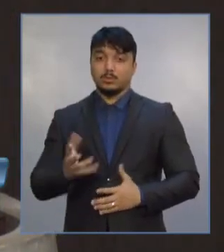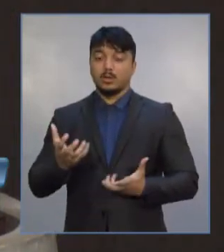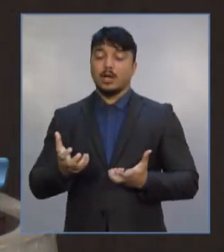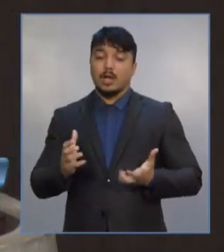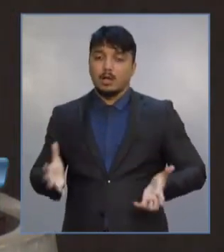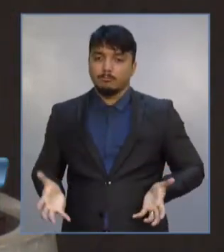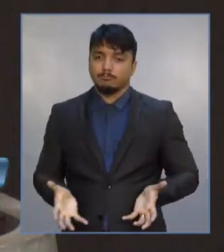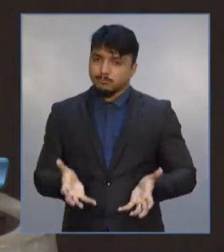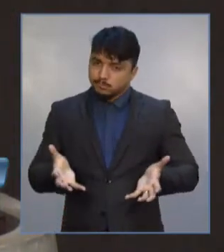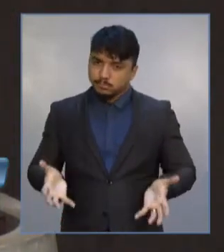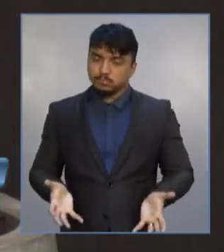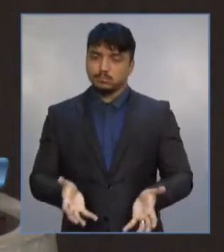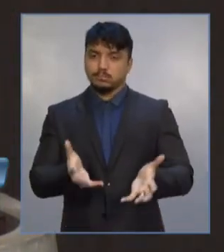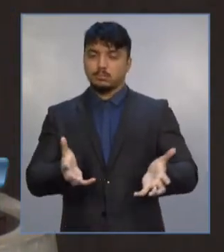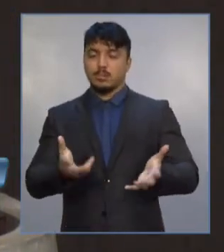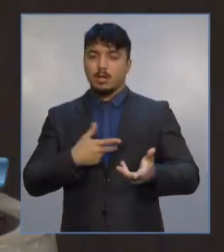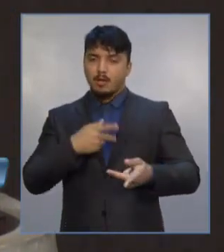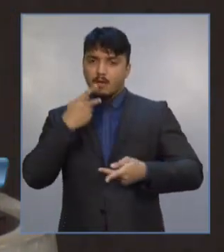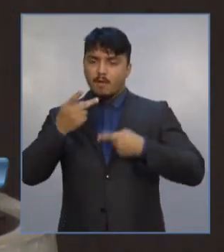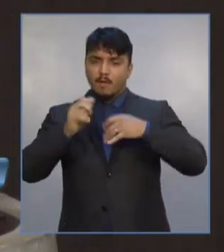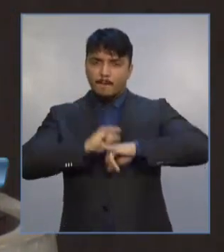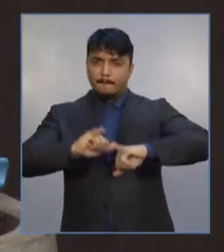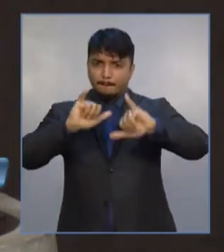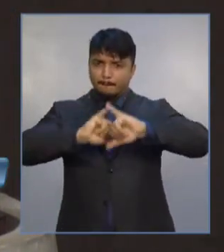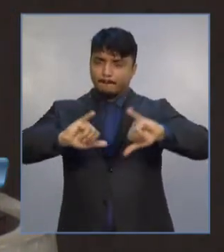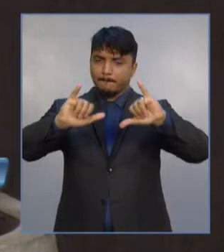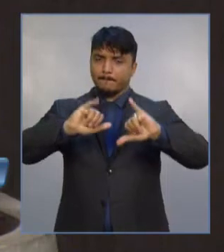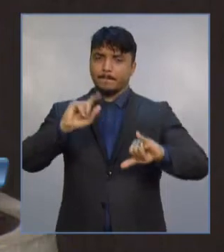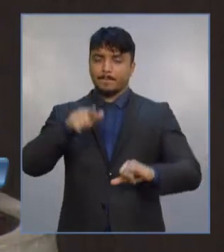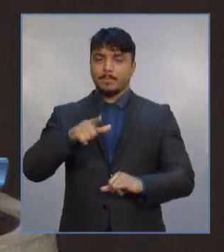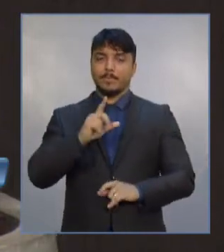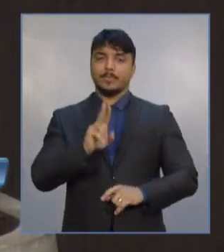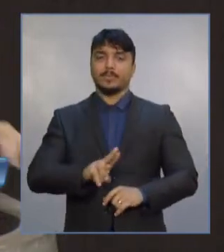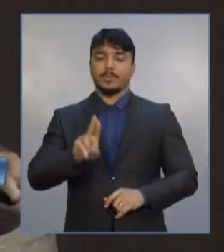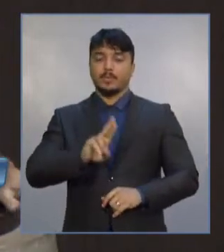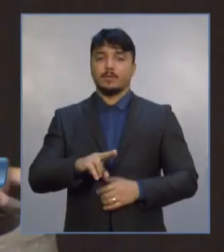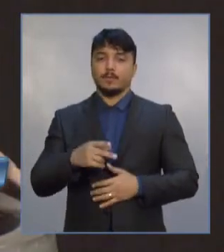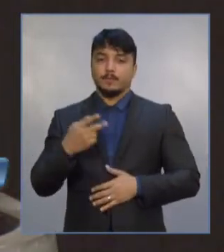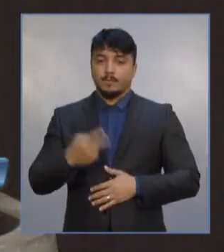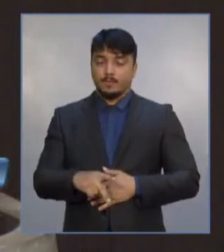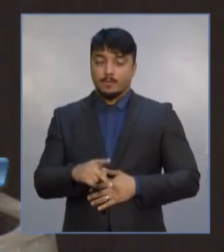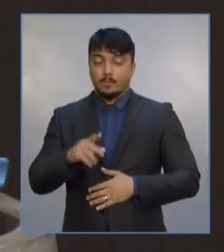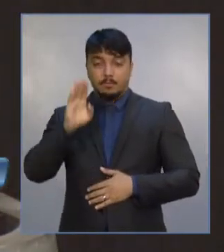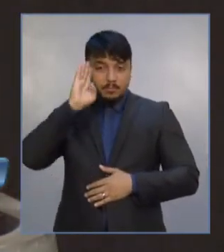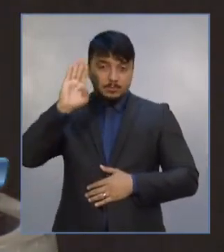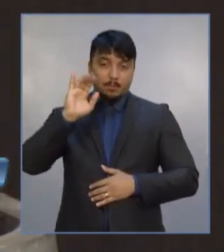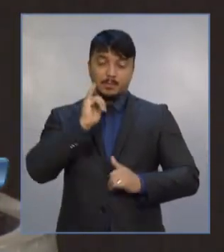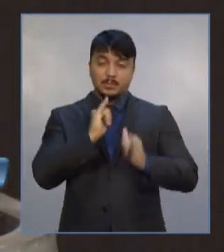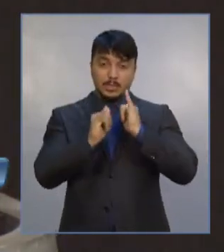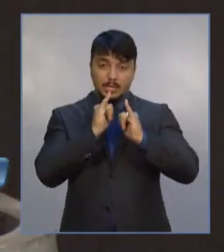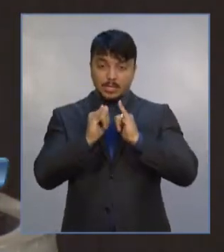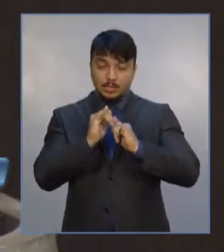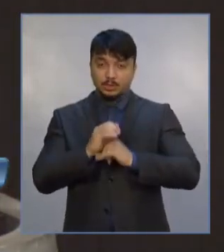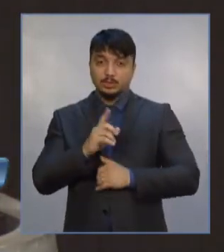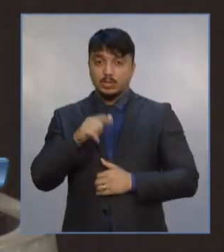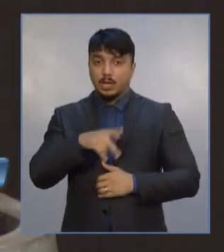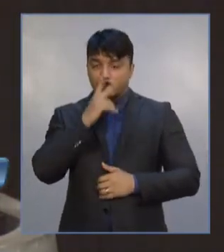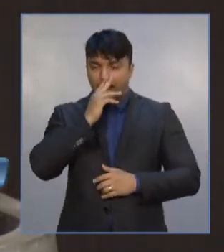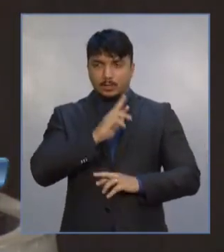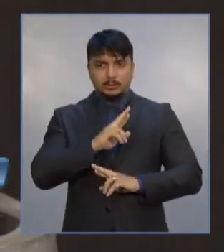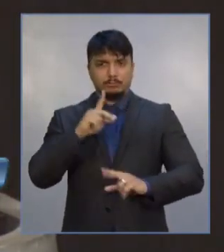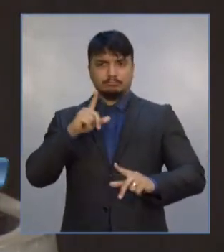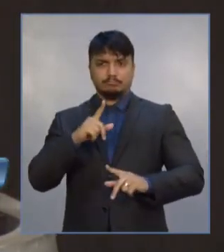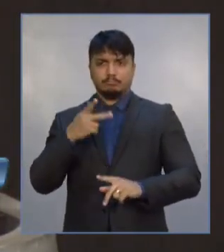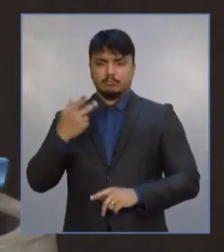impulsionar esse polemismo, sobretudo utilizando-se em larga escala das redes sociais, o que causa, inclusive, muito estranhamento